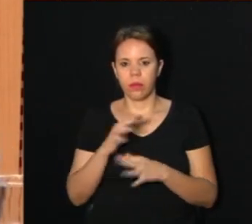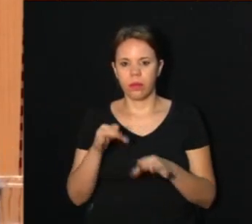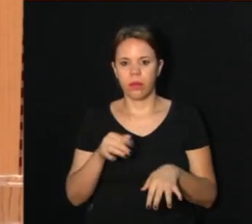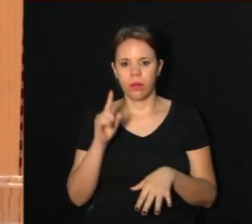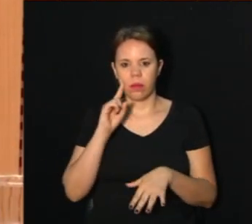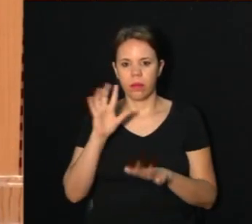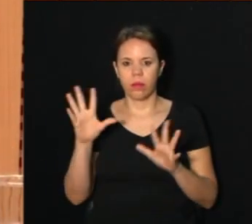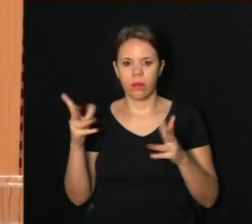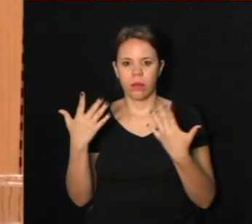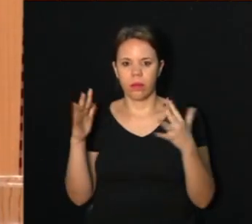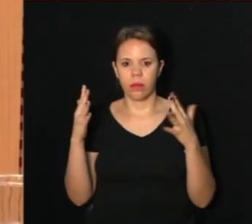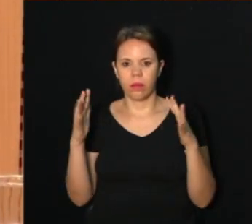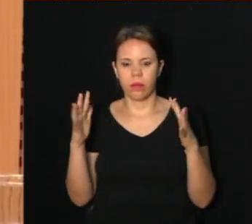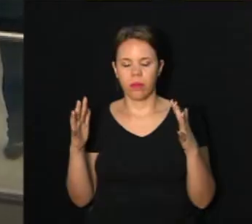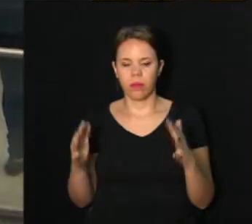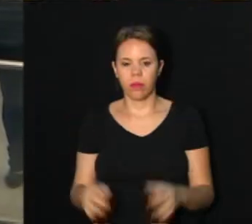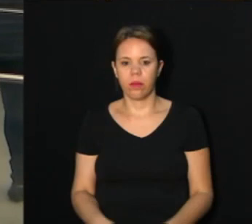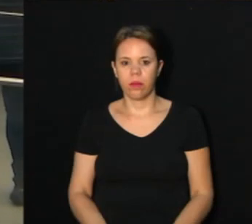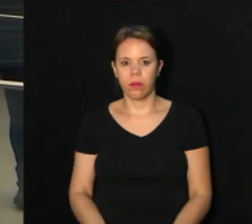todos.